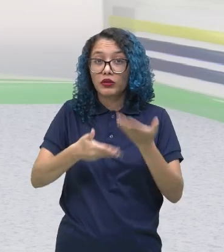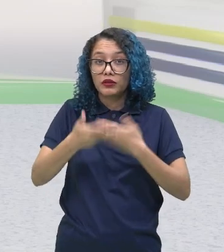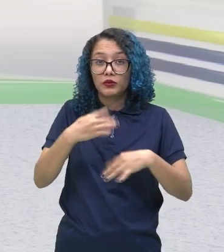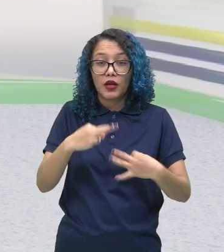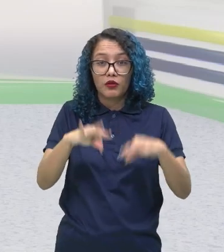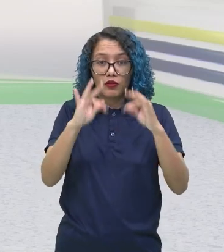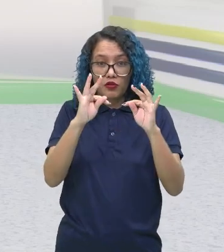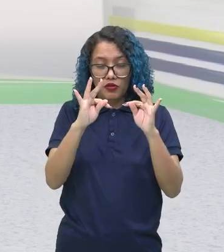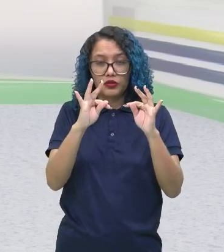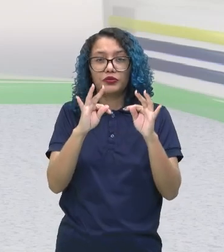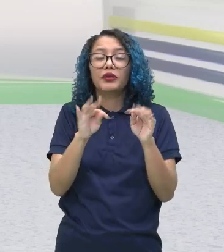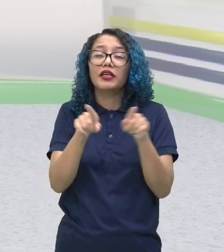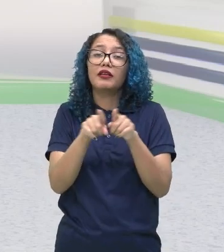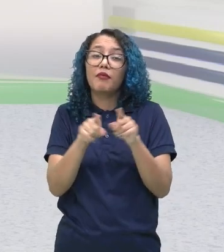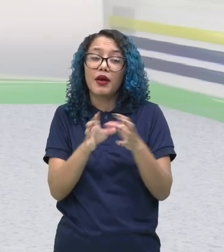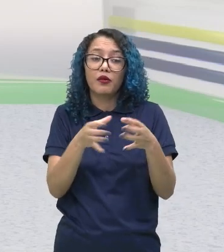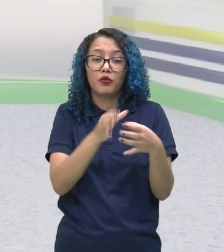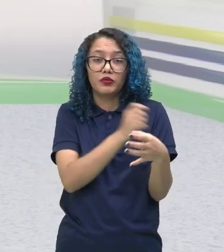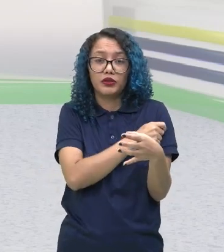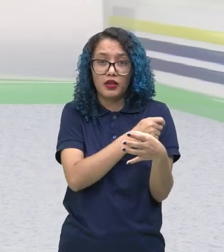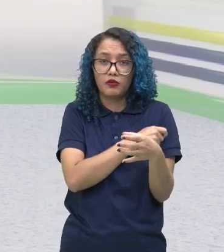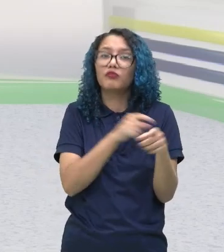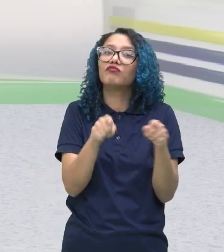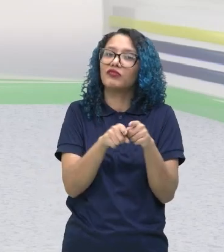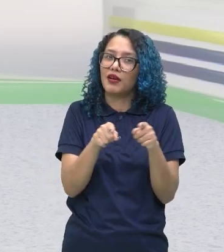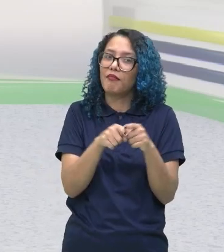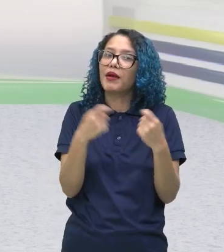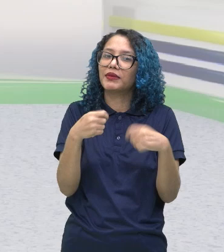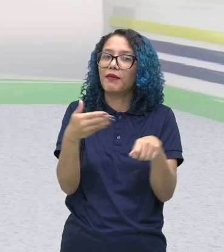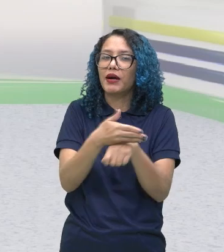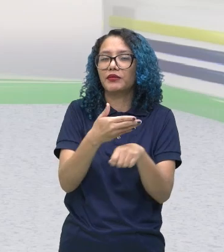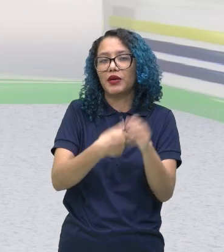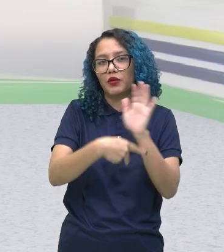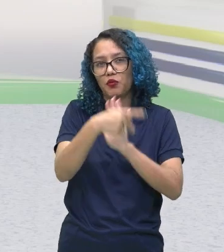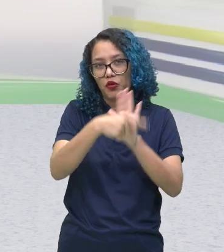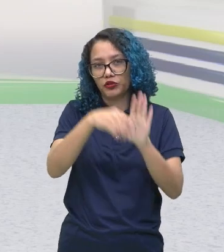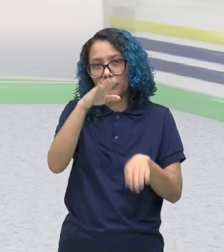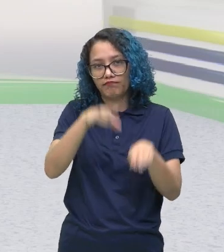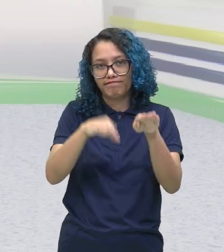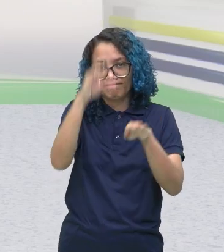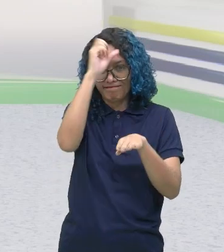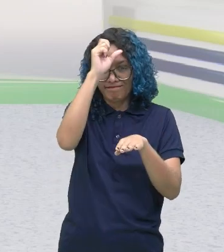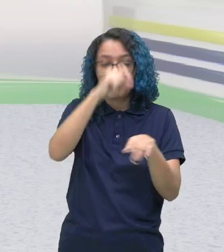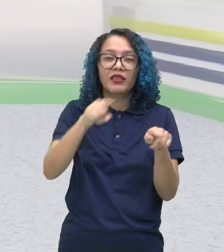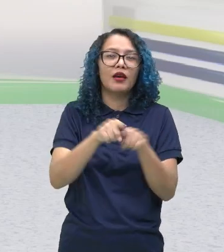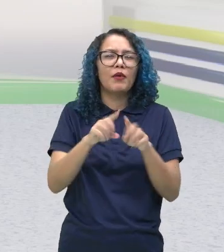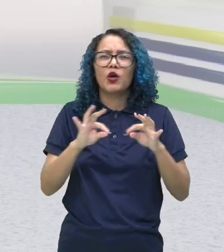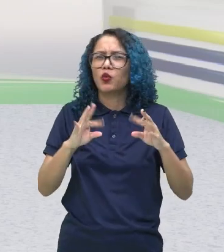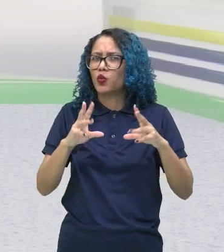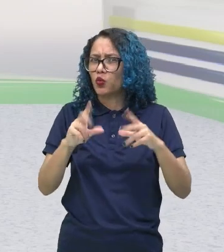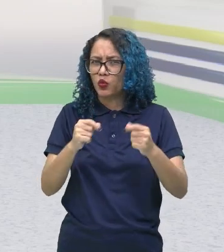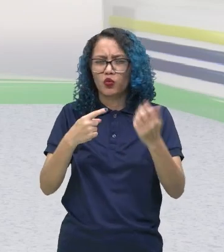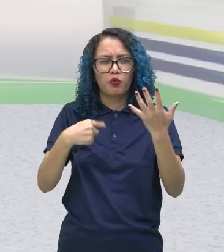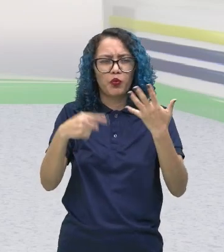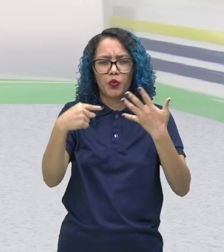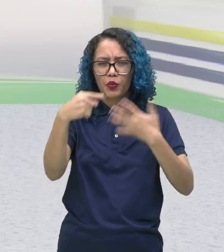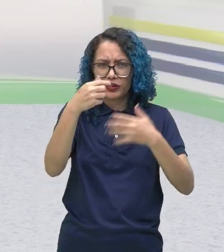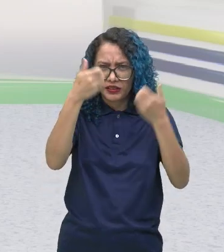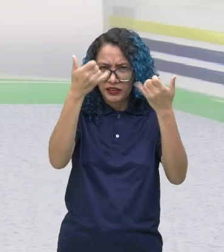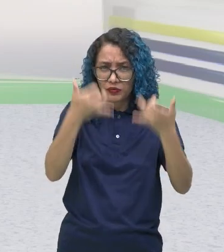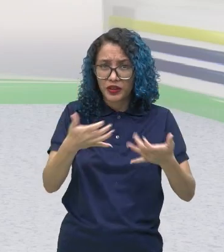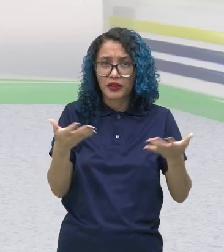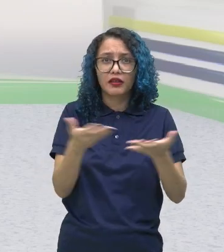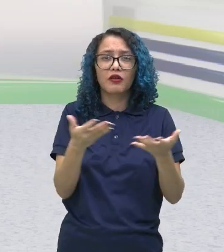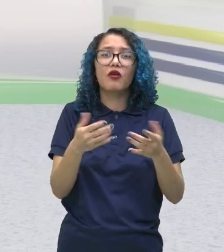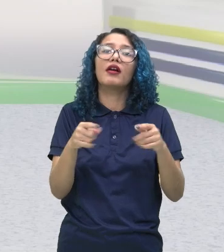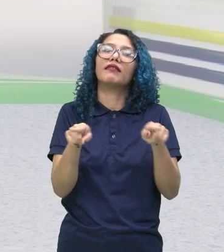eles fazem parte também desse processo. Então, todas as ações que a professora Emily está sinalizando, elas devem contemplar os